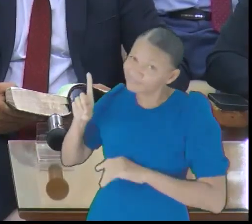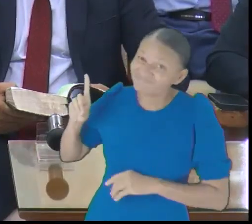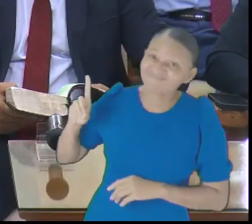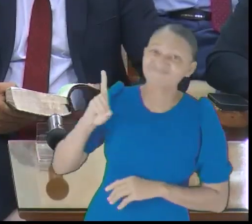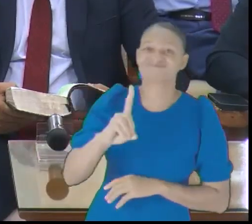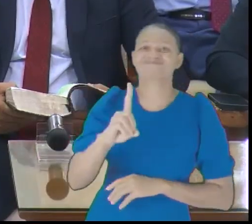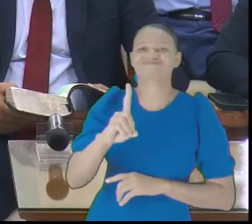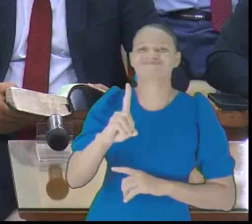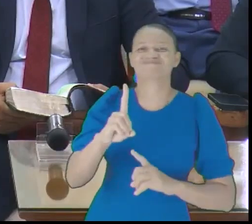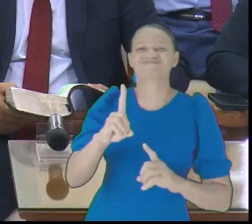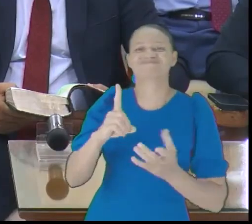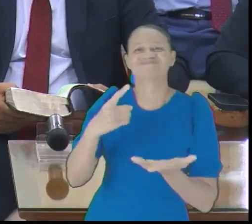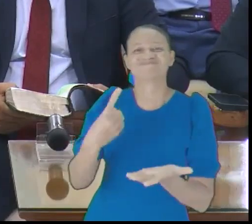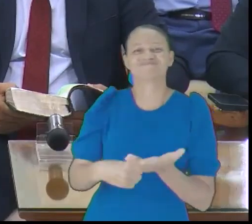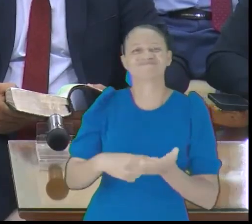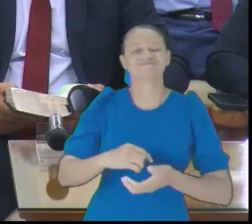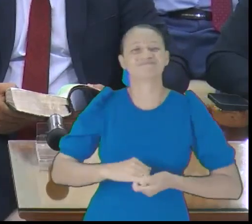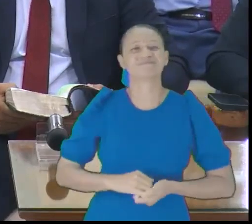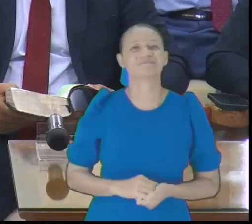foi Ele.